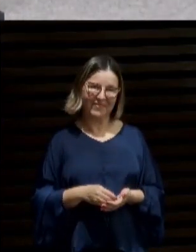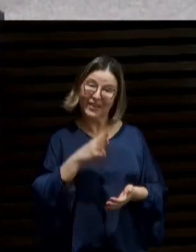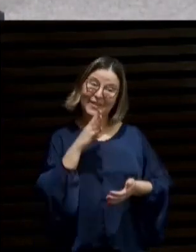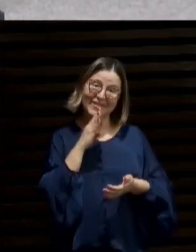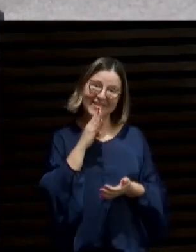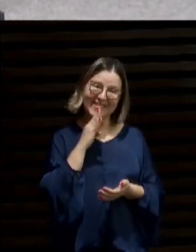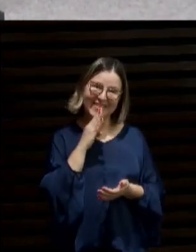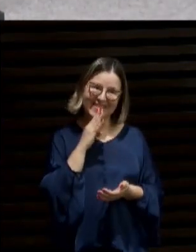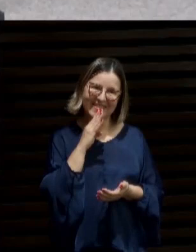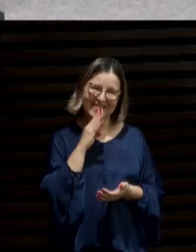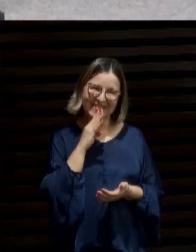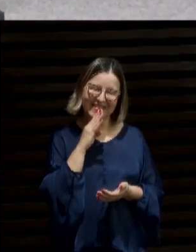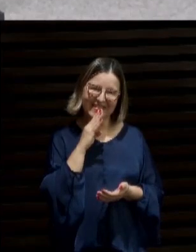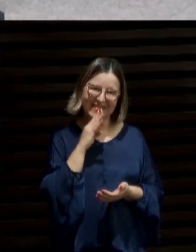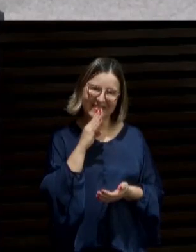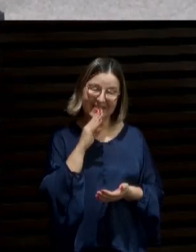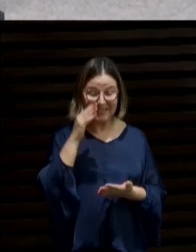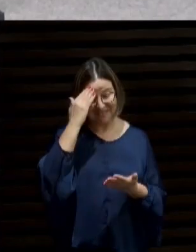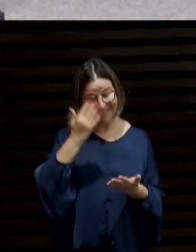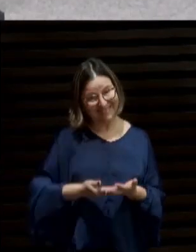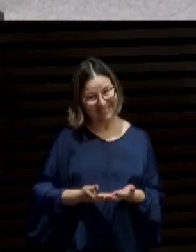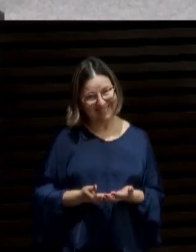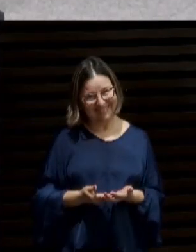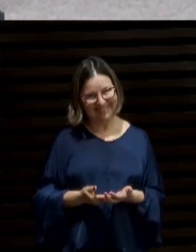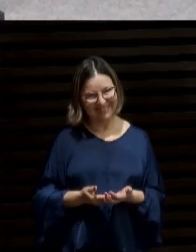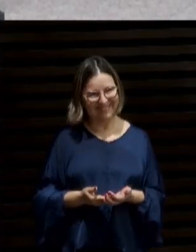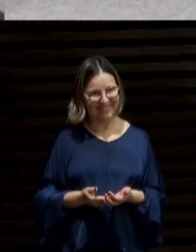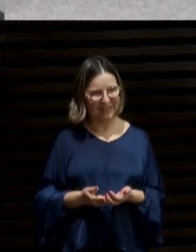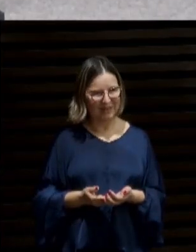conheceram e creram.